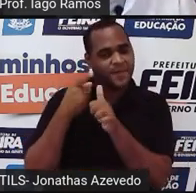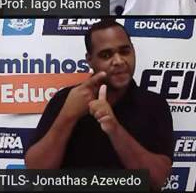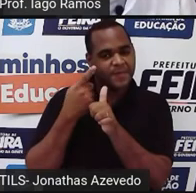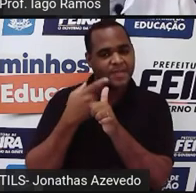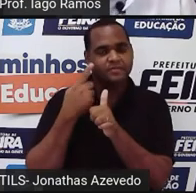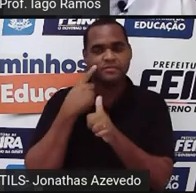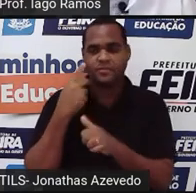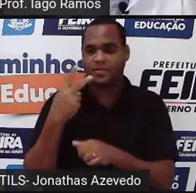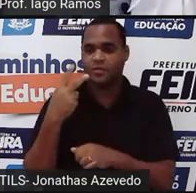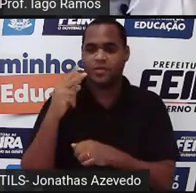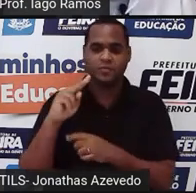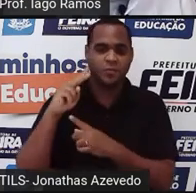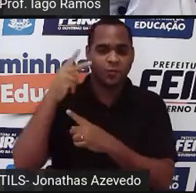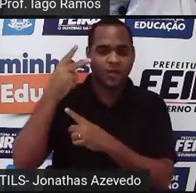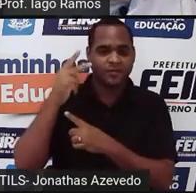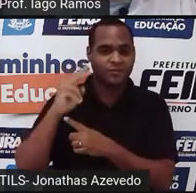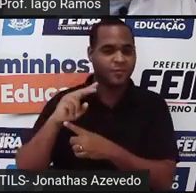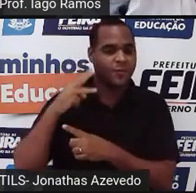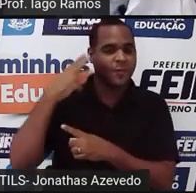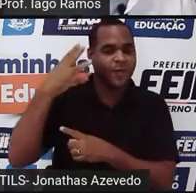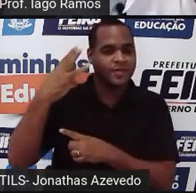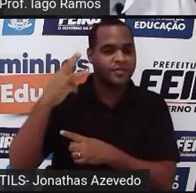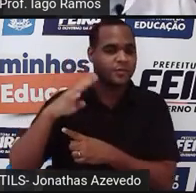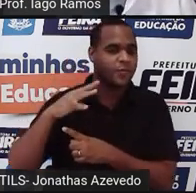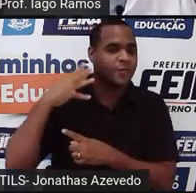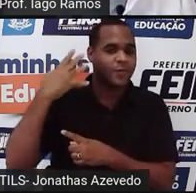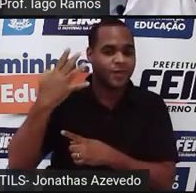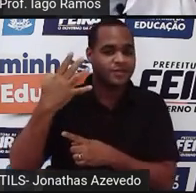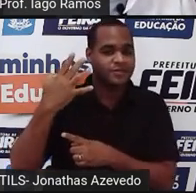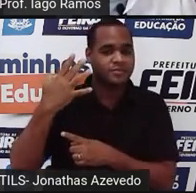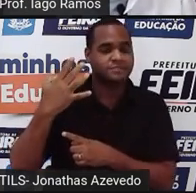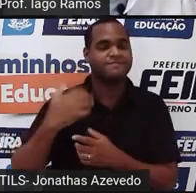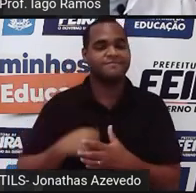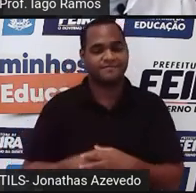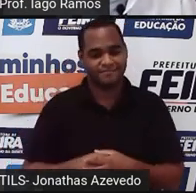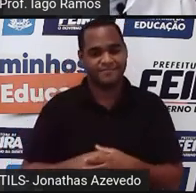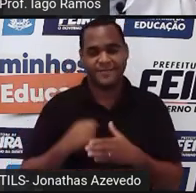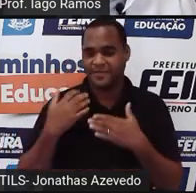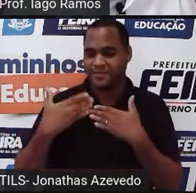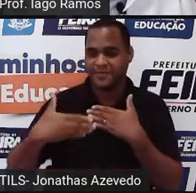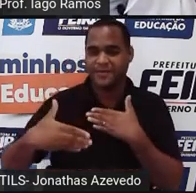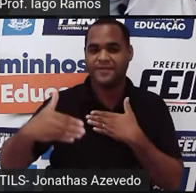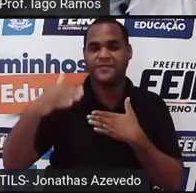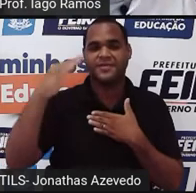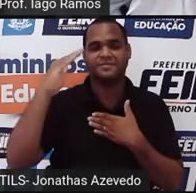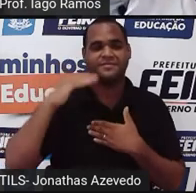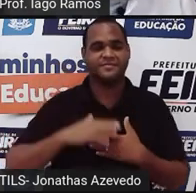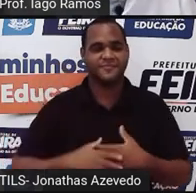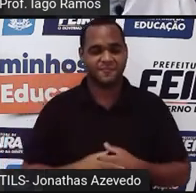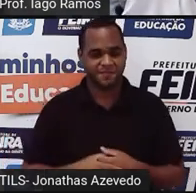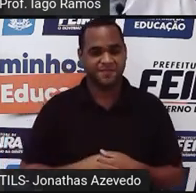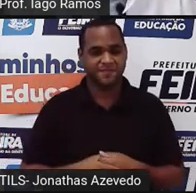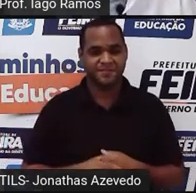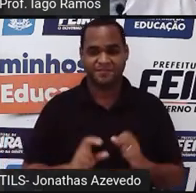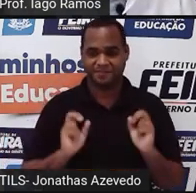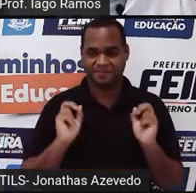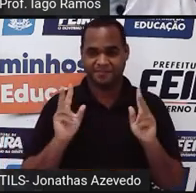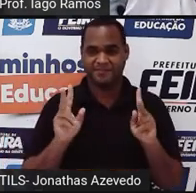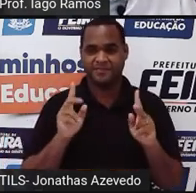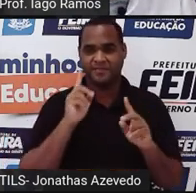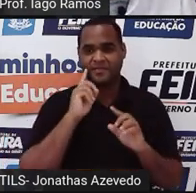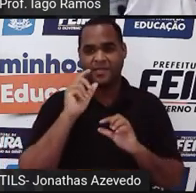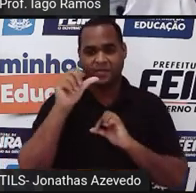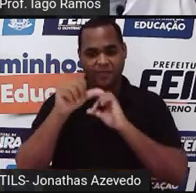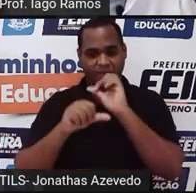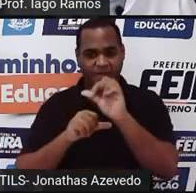se o índice for para ele uma raiz quarta seu índice for quatro e por aí E daí por diante tá bom aí